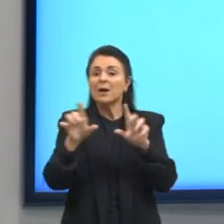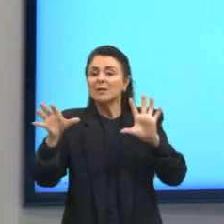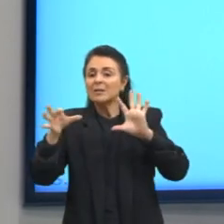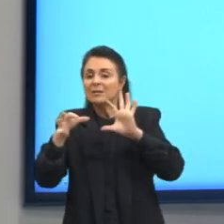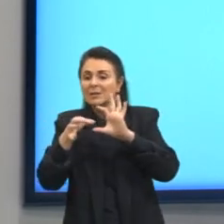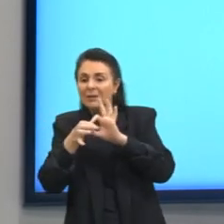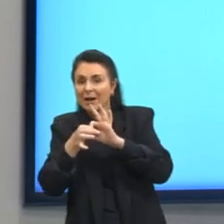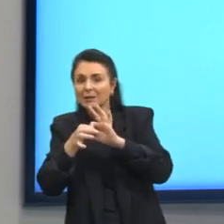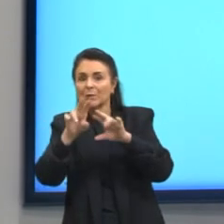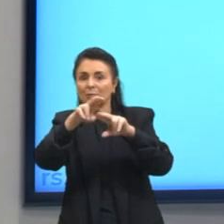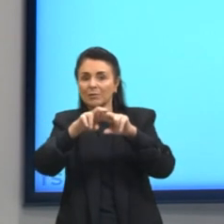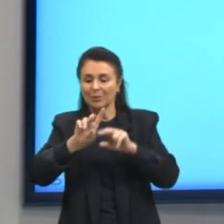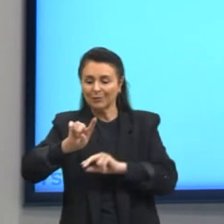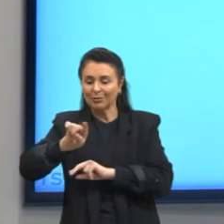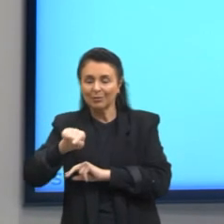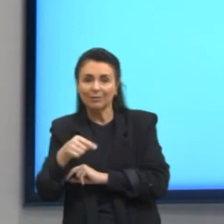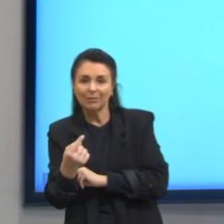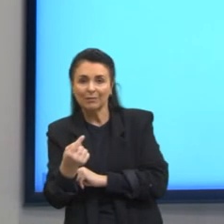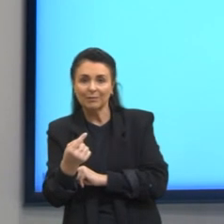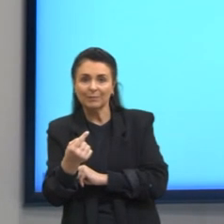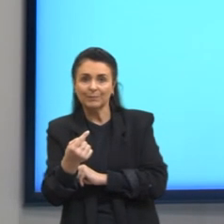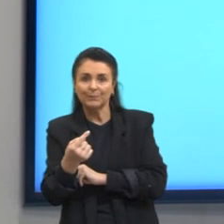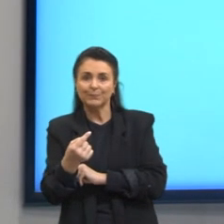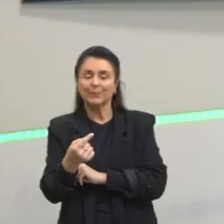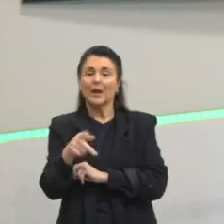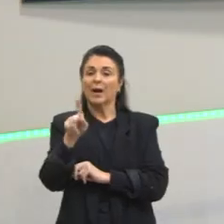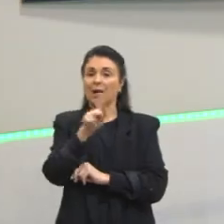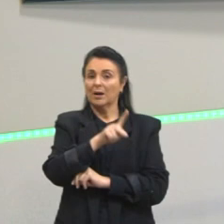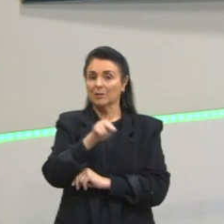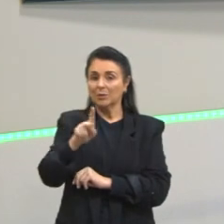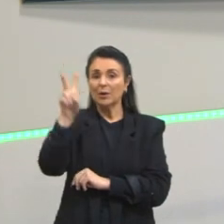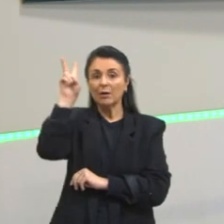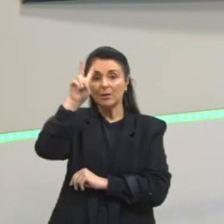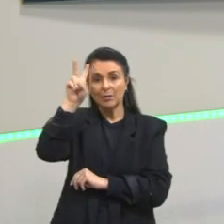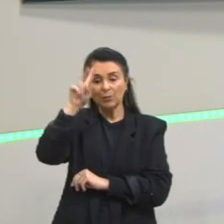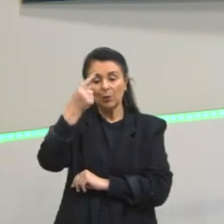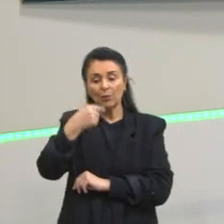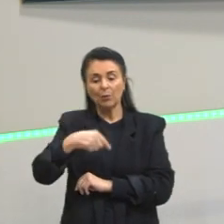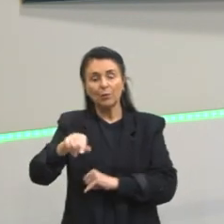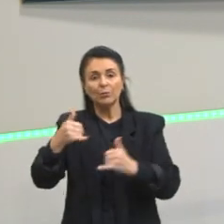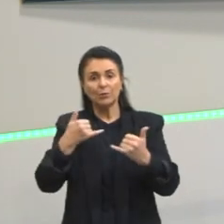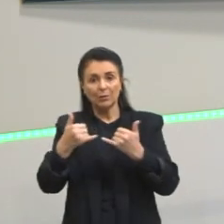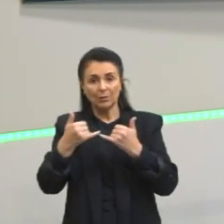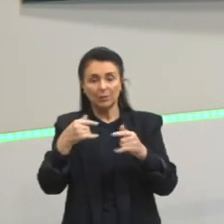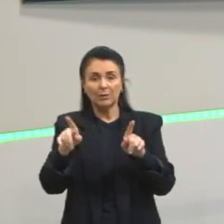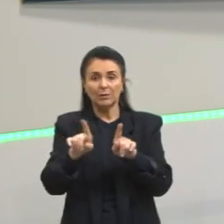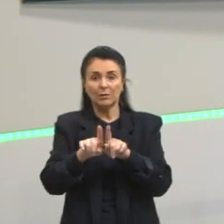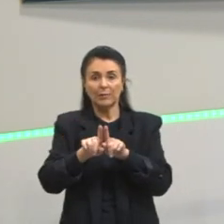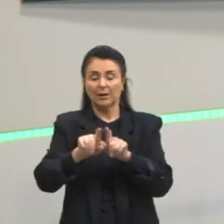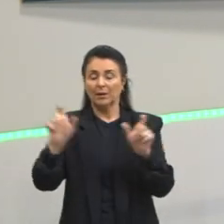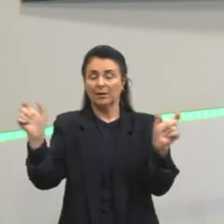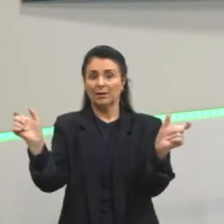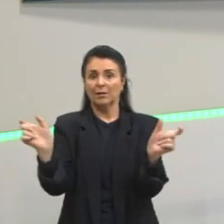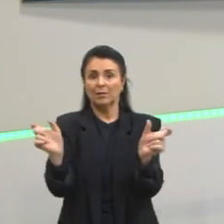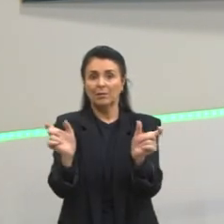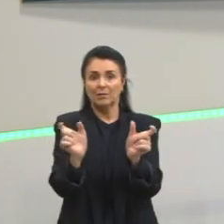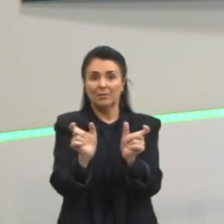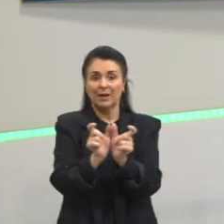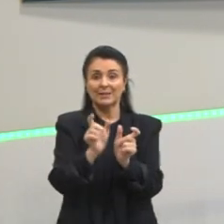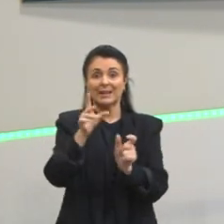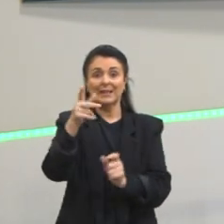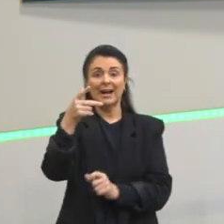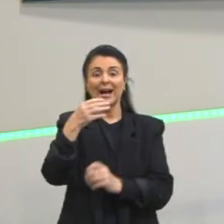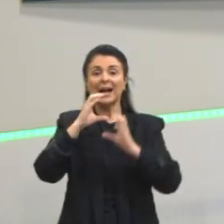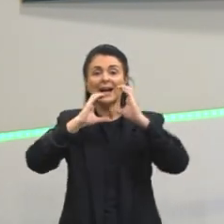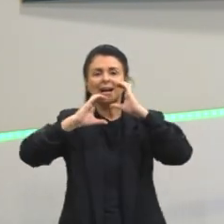dessas vírgulas e eu lembrei de um outro exemplo que eu também acho maravilhoso de uma frase da kit